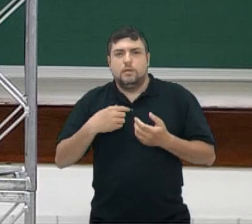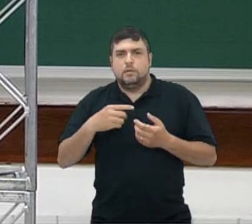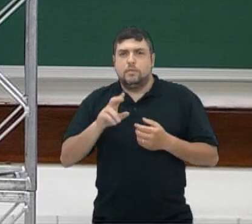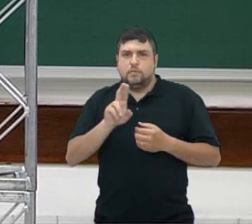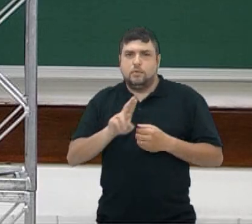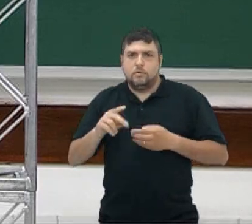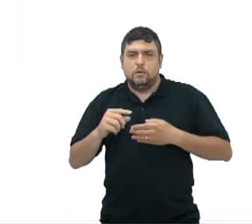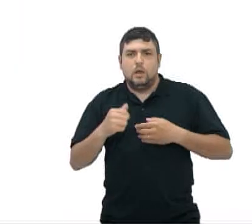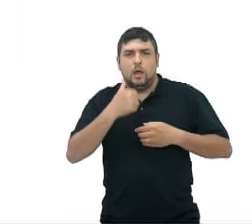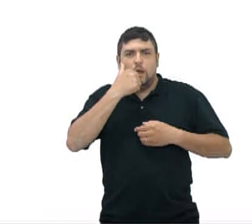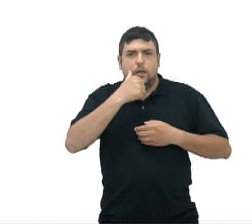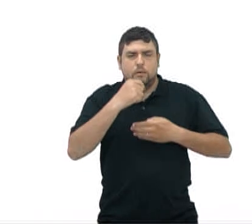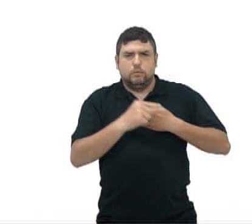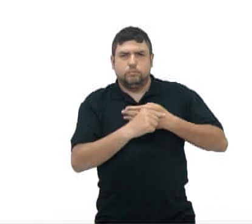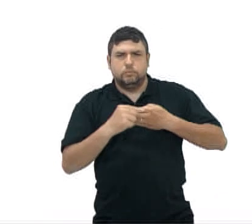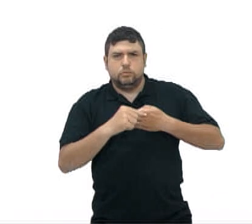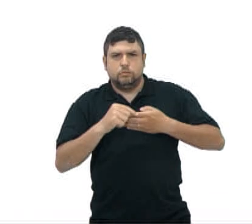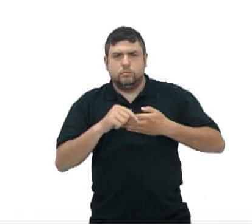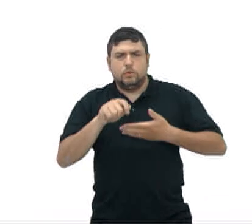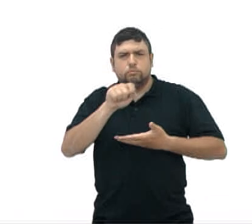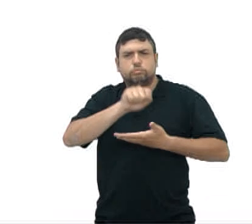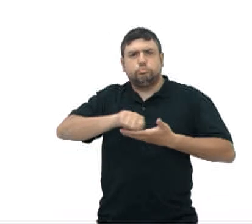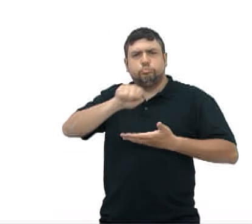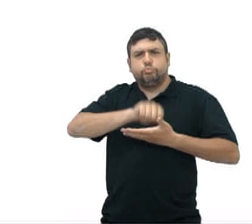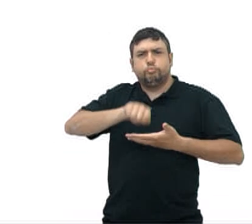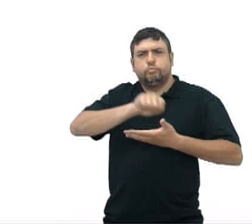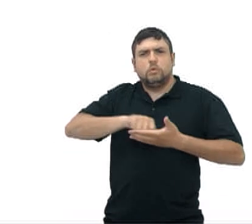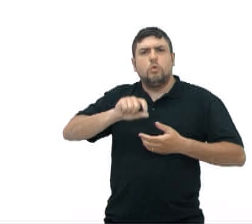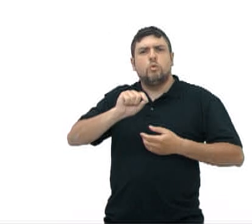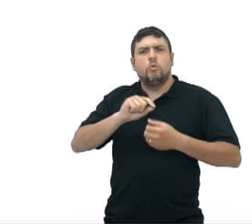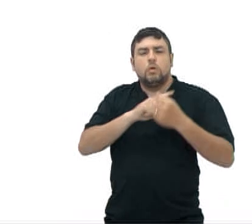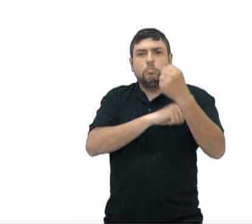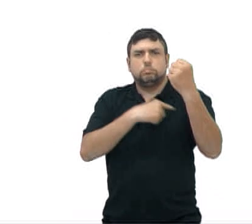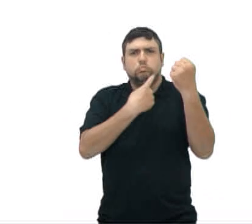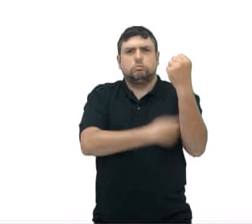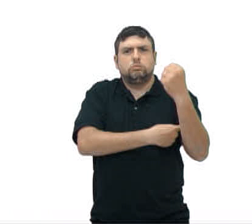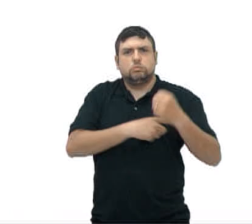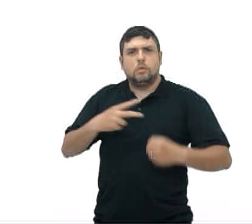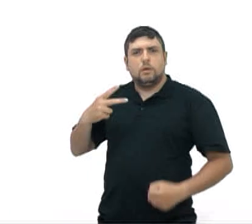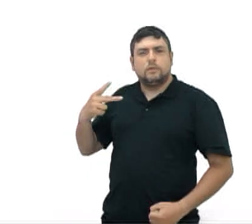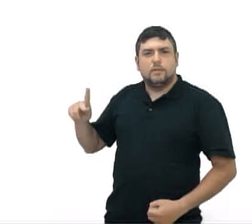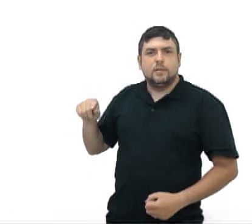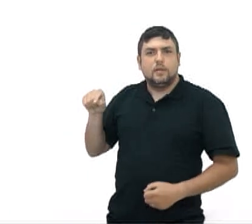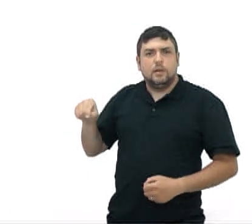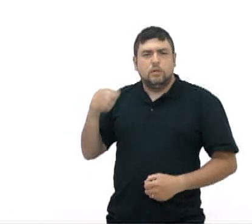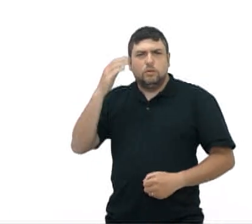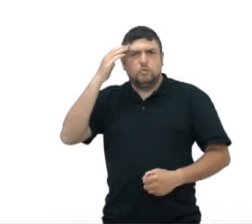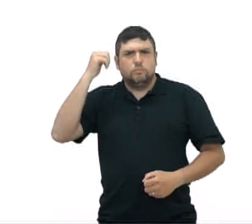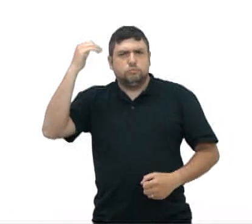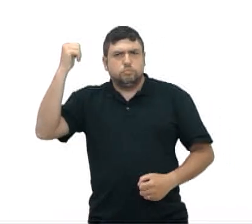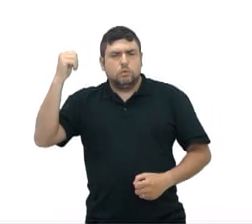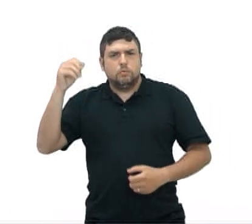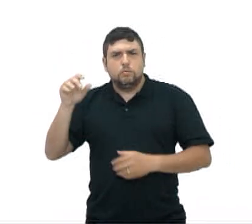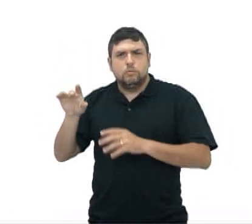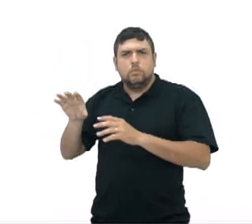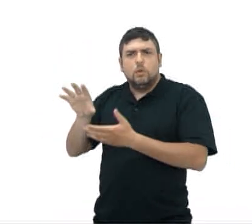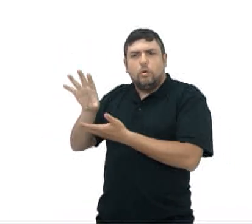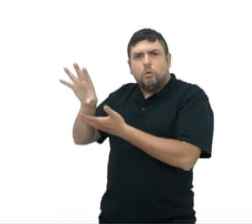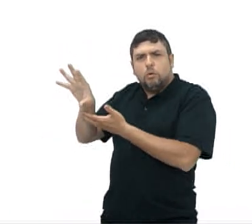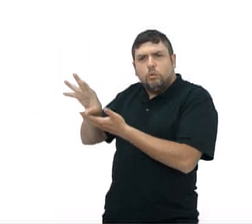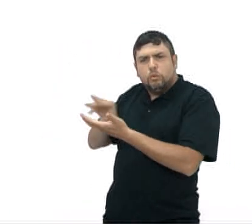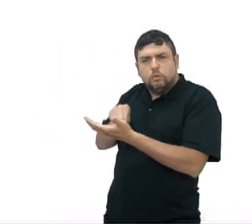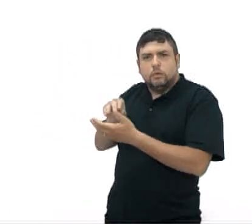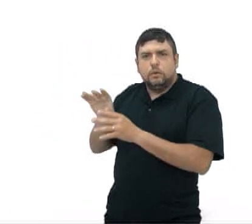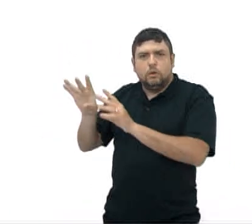A autora, o argumento de autoridade. Ela cita um autor, né, que fala disso, né, do assunto que ela está falando, sobre a